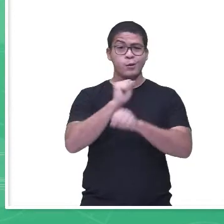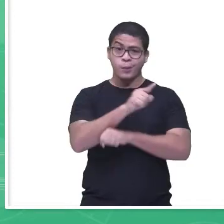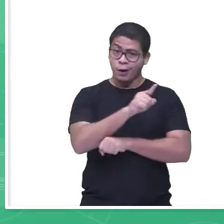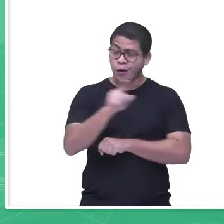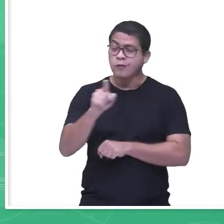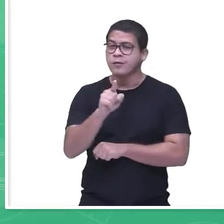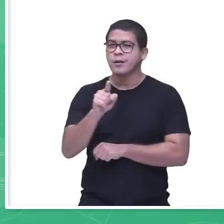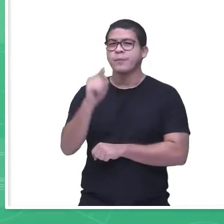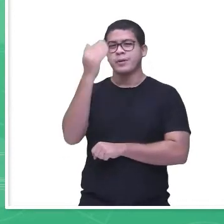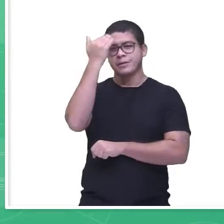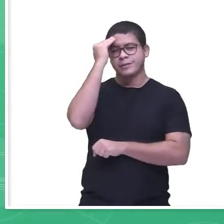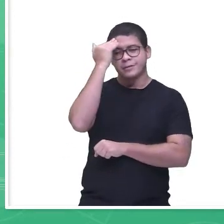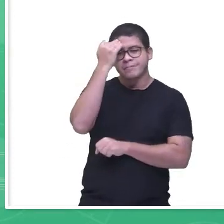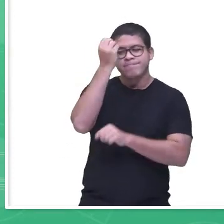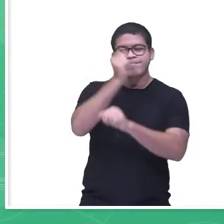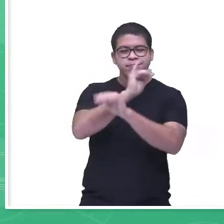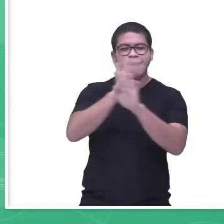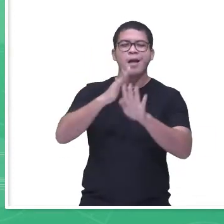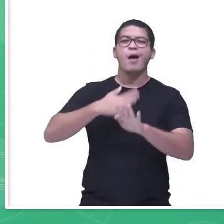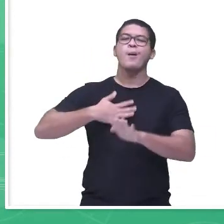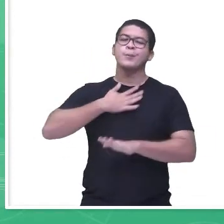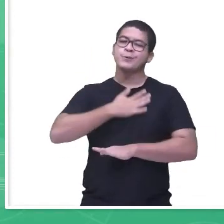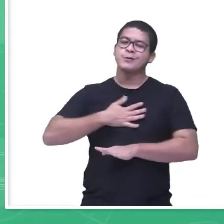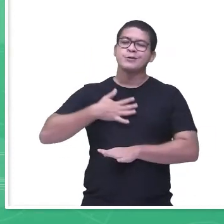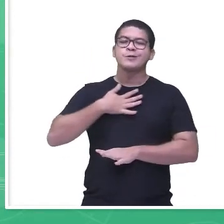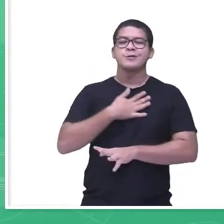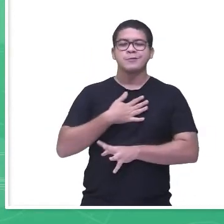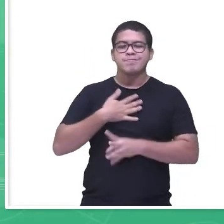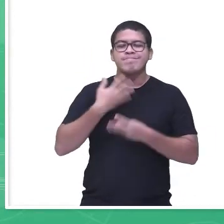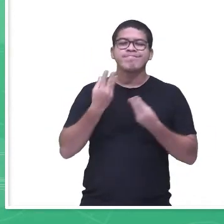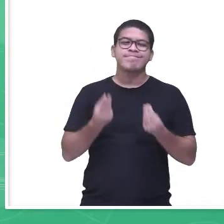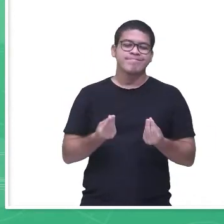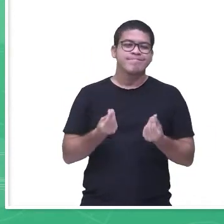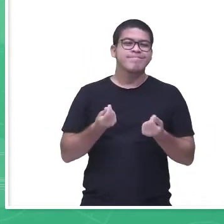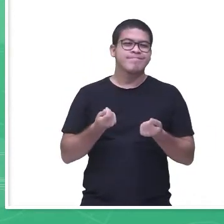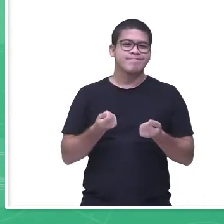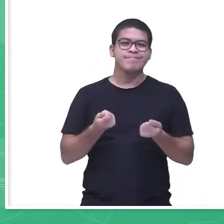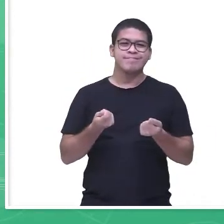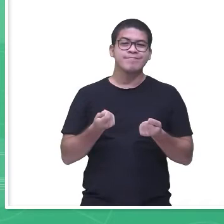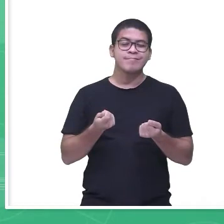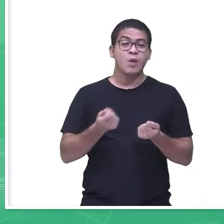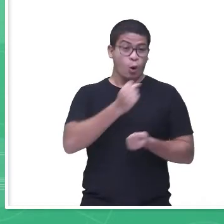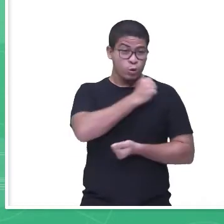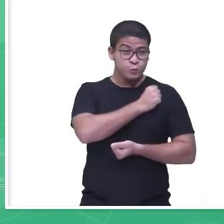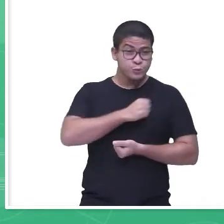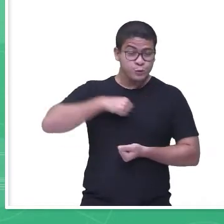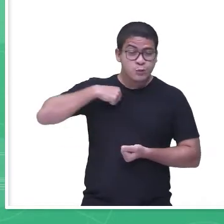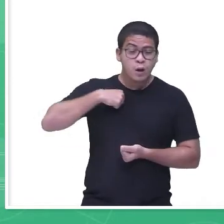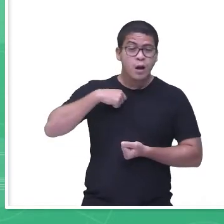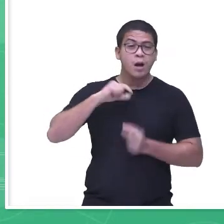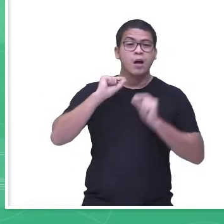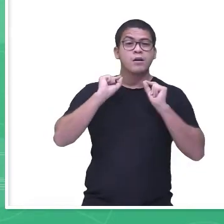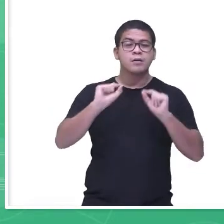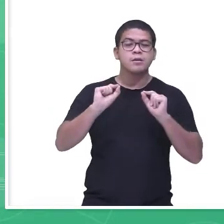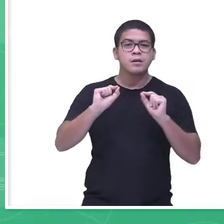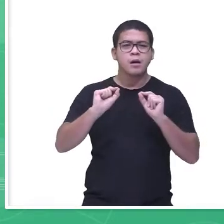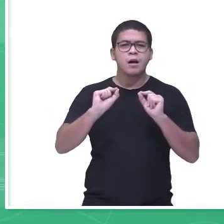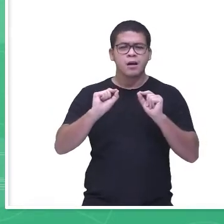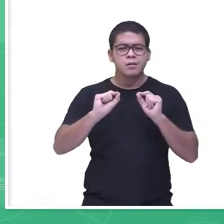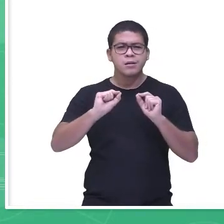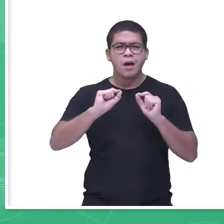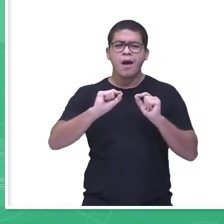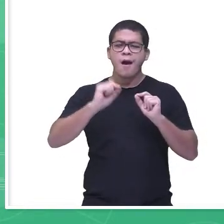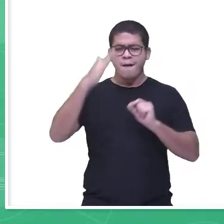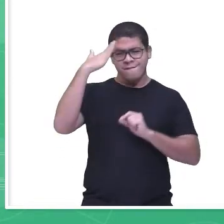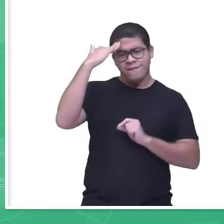muito gostoso essa parte da filosofia, né? Quando nós falamos de Sócrates. Sócrates eu falei no início, é um personagem emblemático